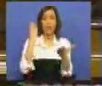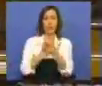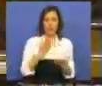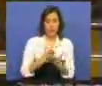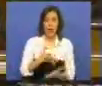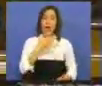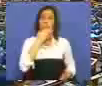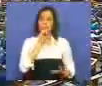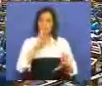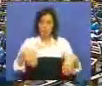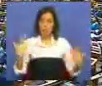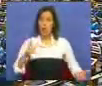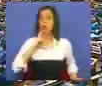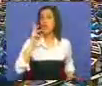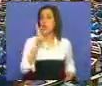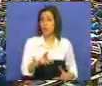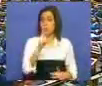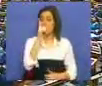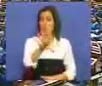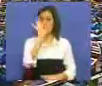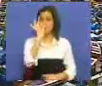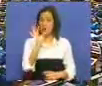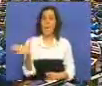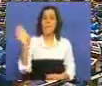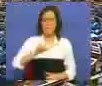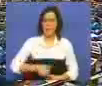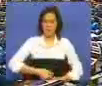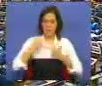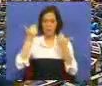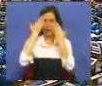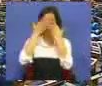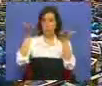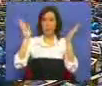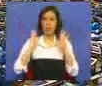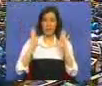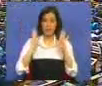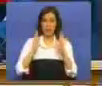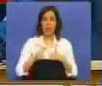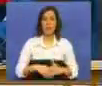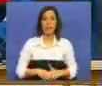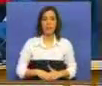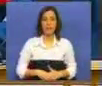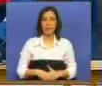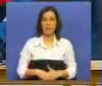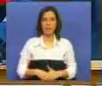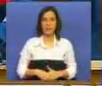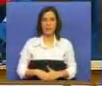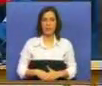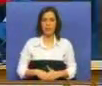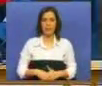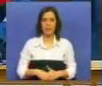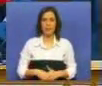nós só podemos responder com uma escolha: mais e melhor democracia.